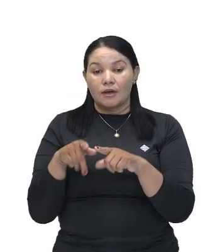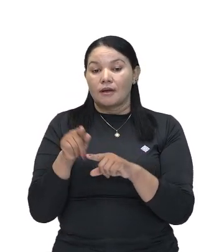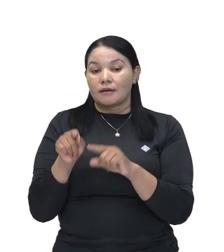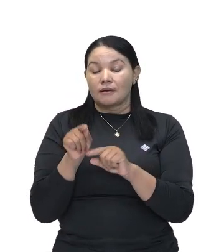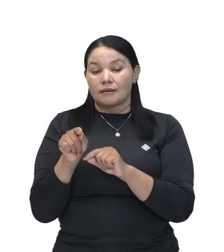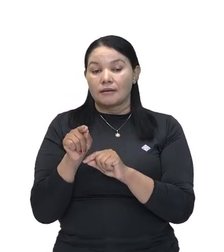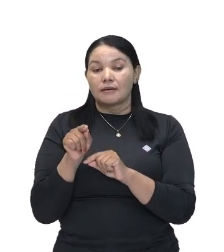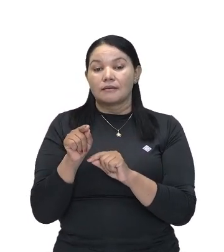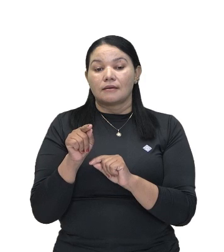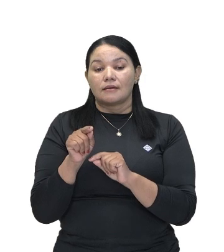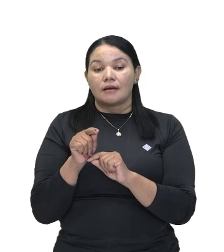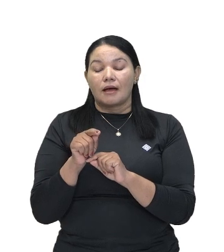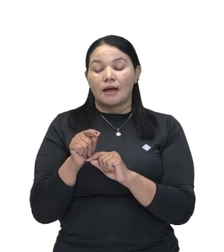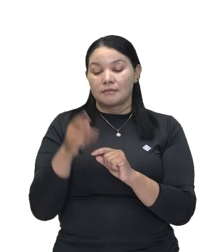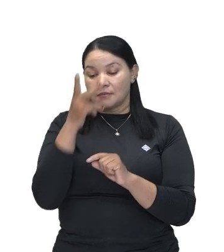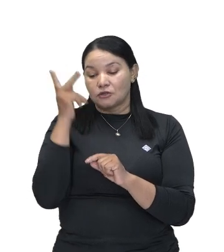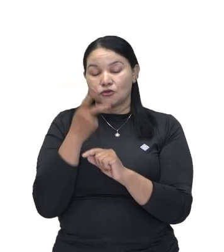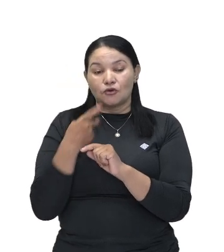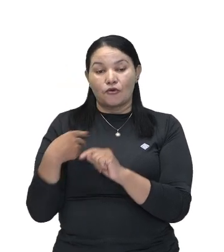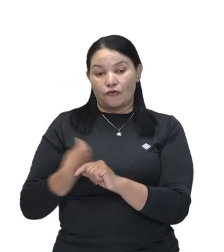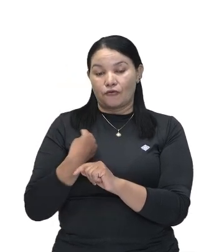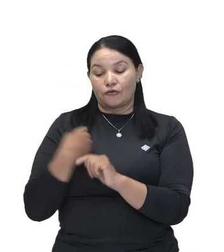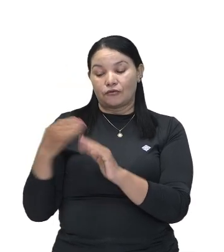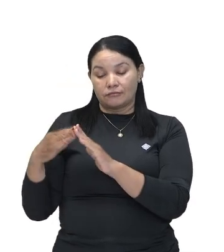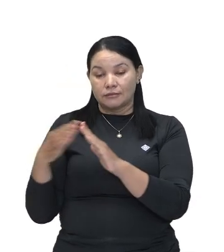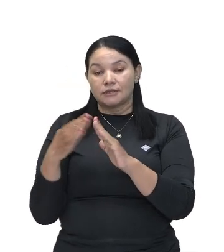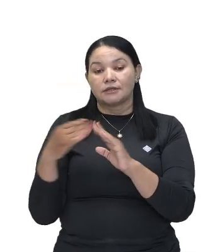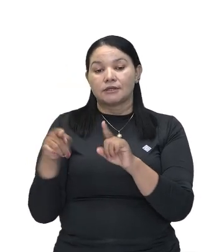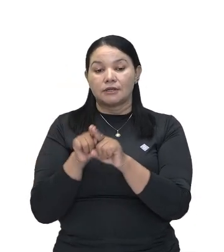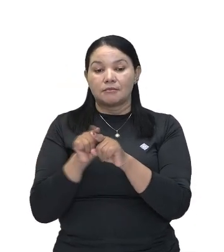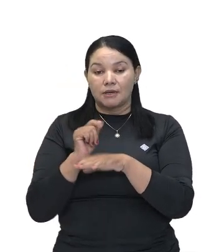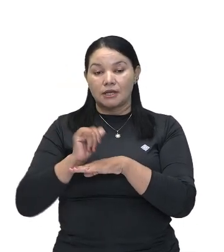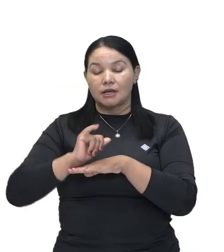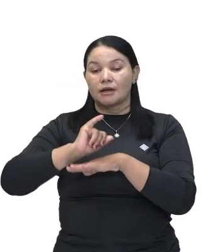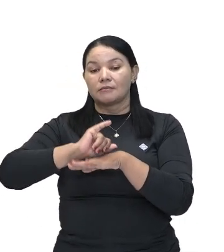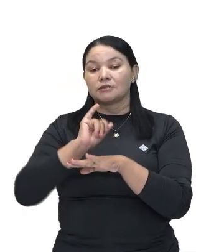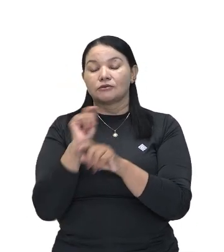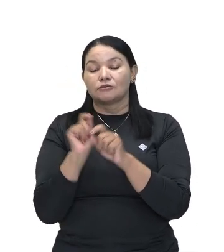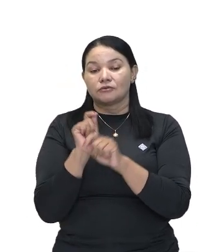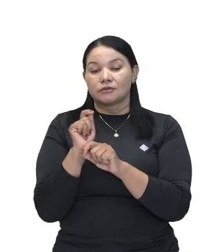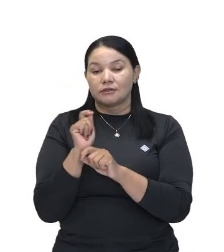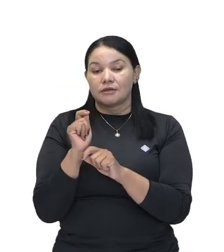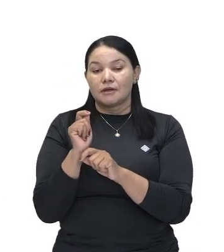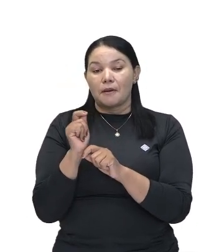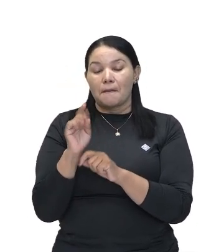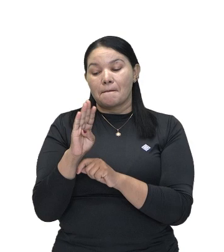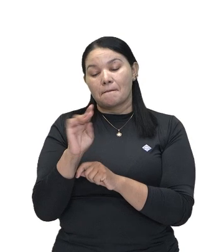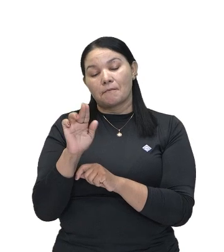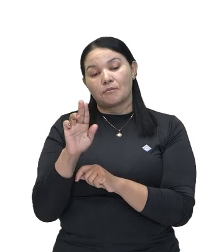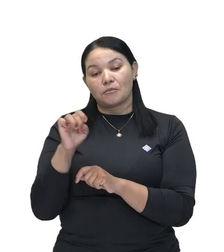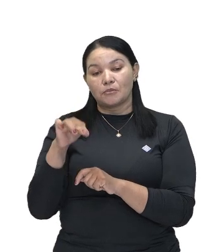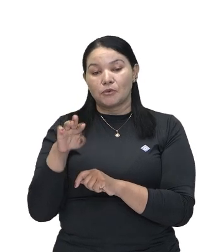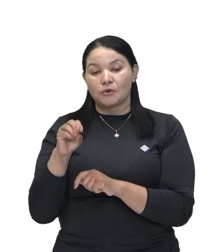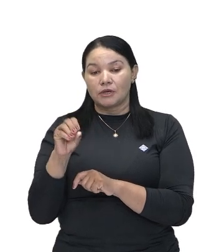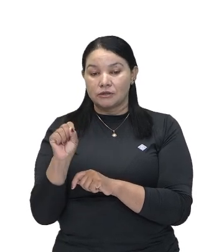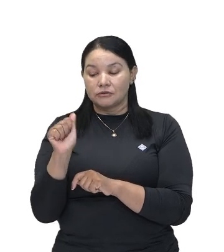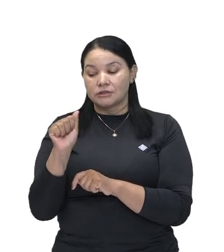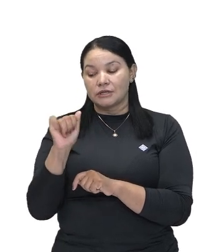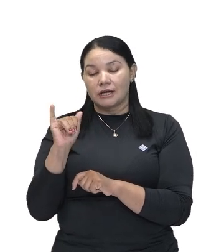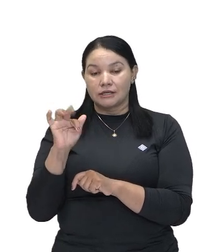Pampas onde está concentrada a capital da Argentina, a capital Buenos Aires. Então, a